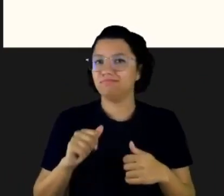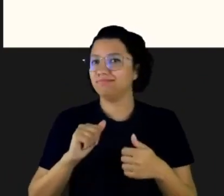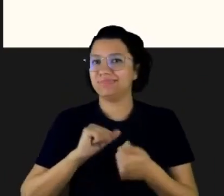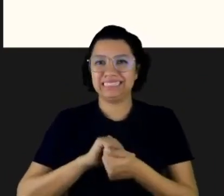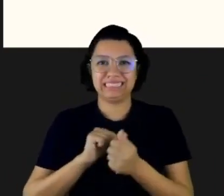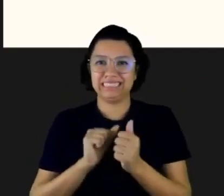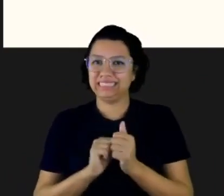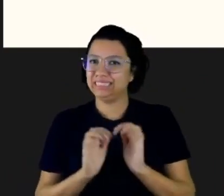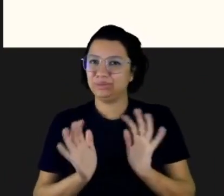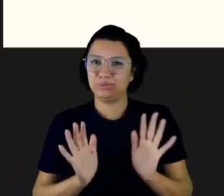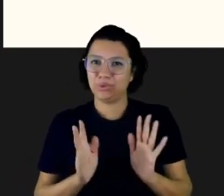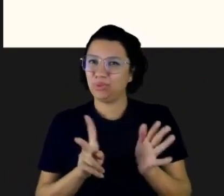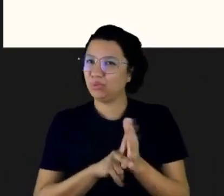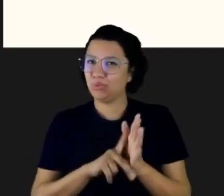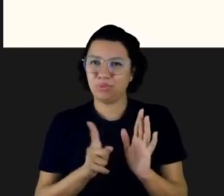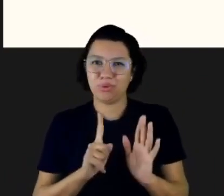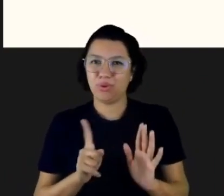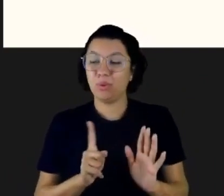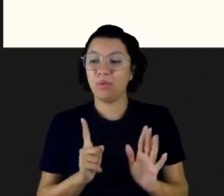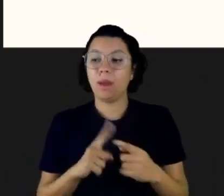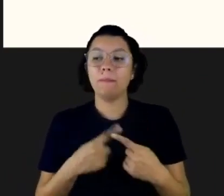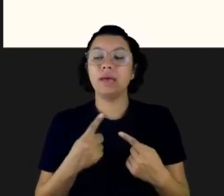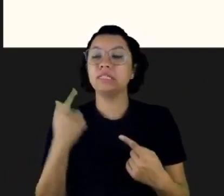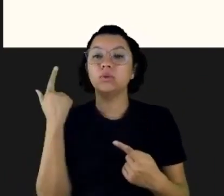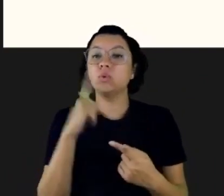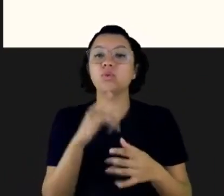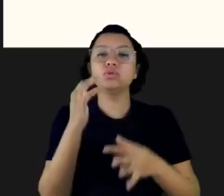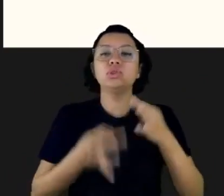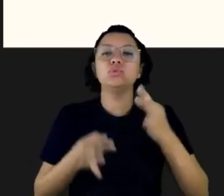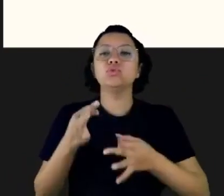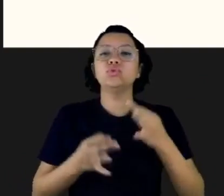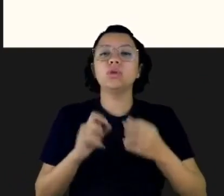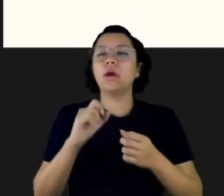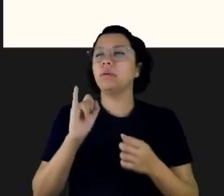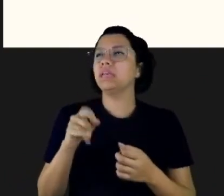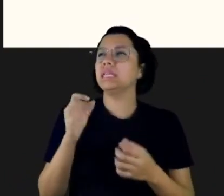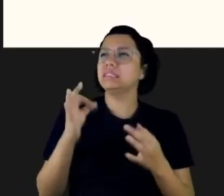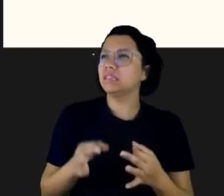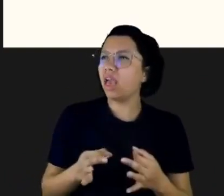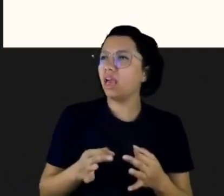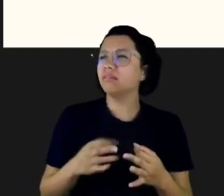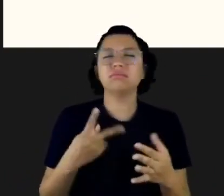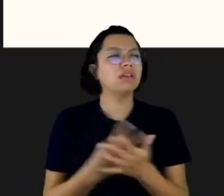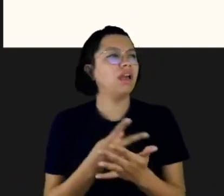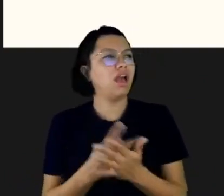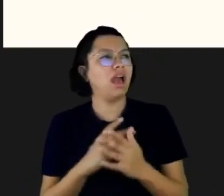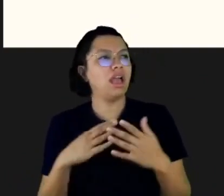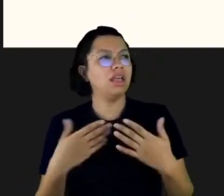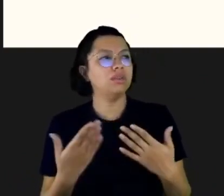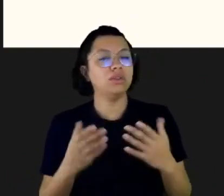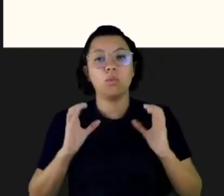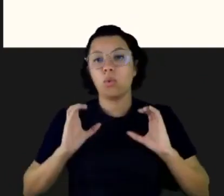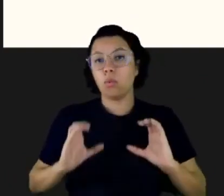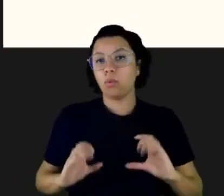eu não tenho condição de julgar o que é certo e errado. Então, o comportamento sexual fica muito alterado, começa a tirar roupa